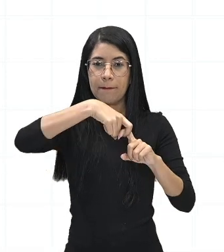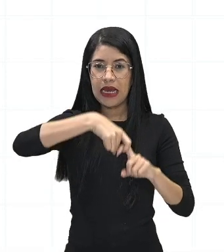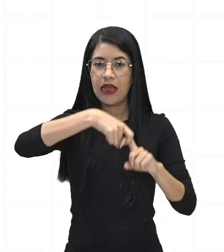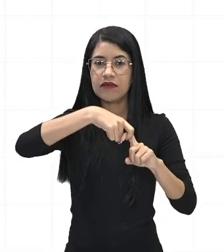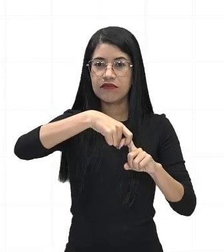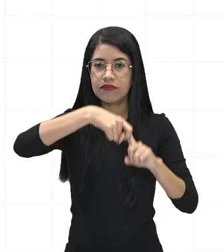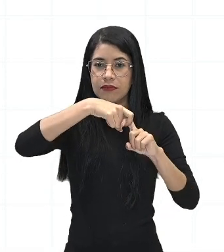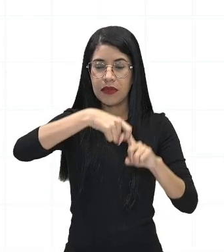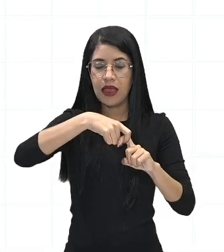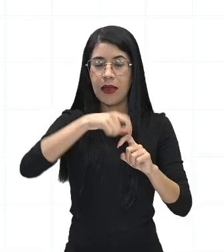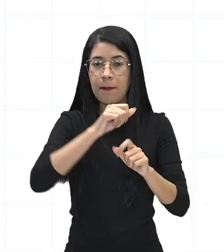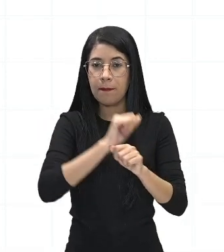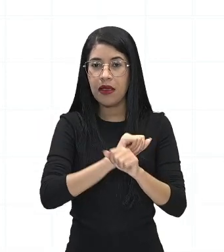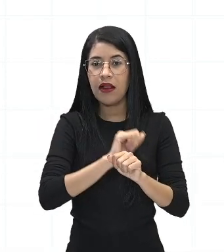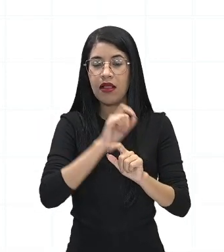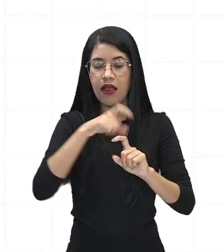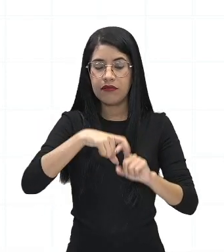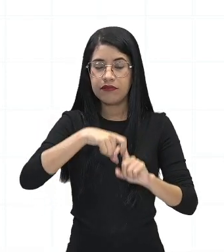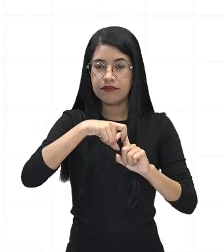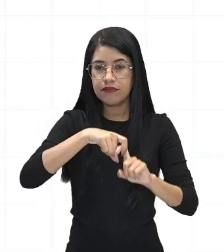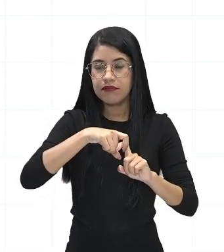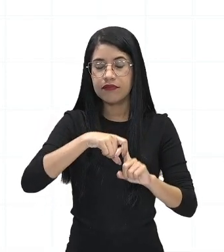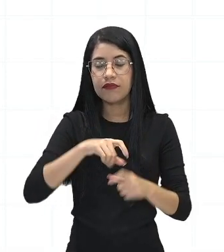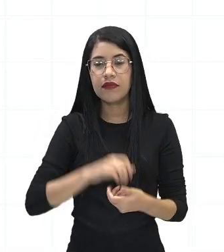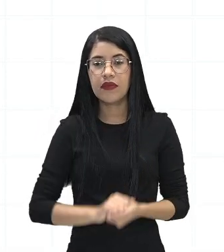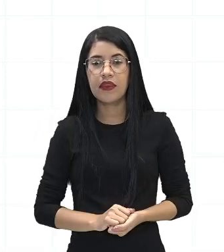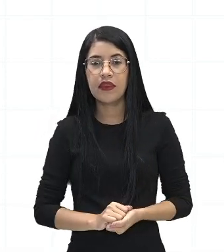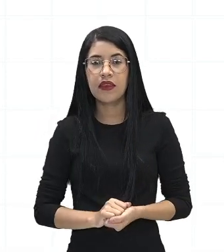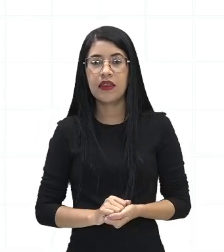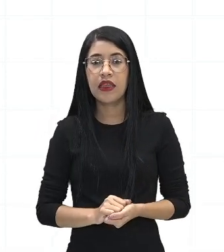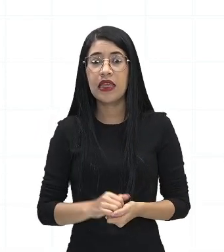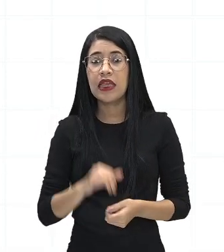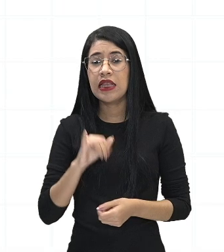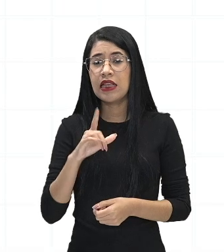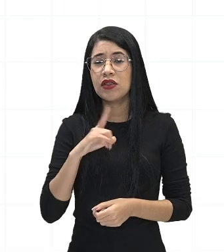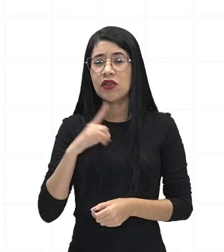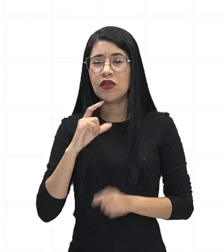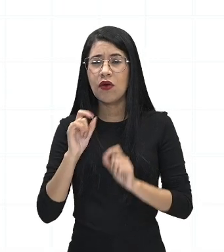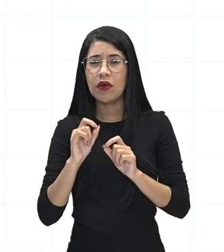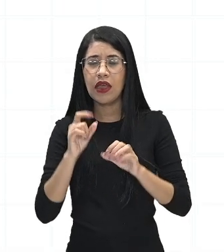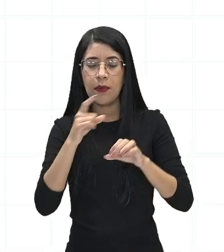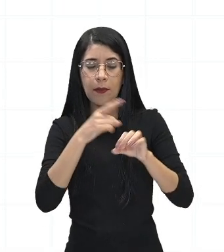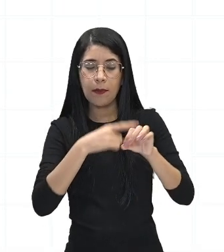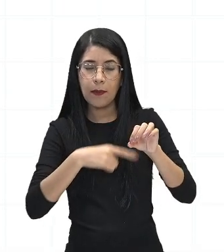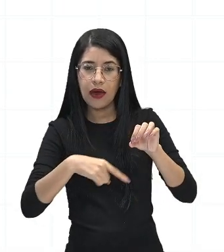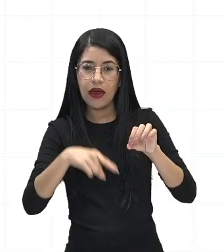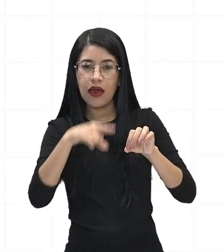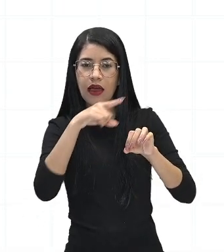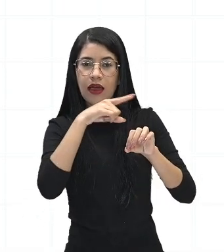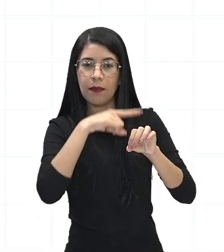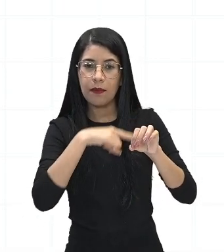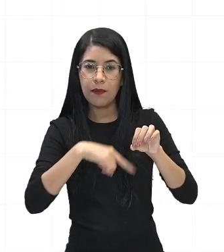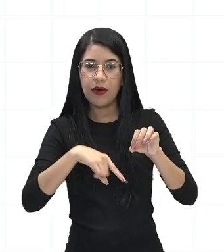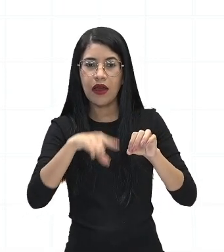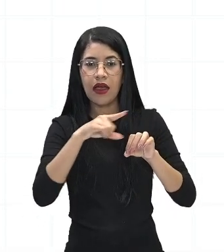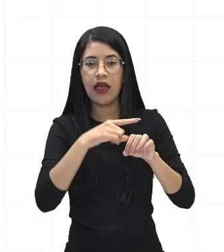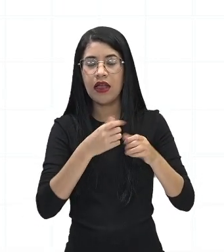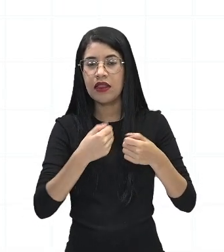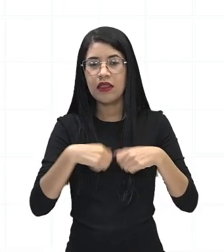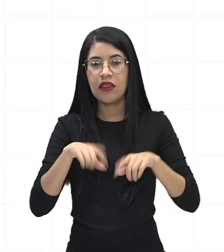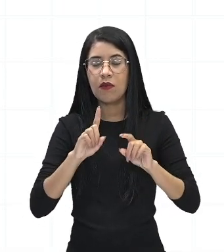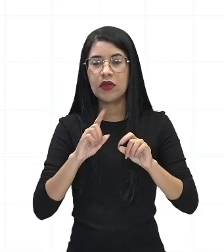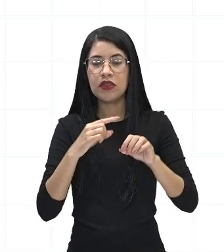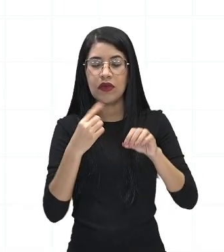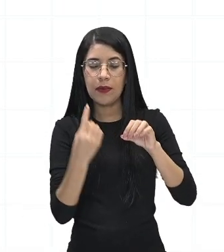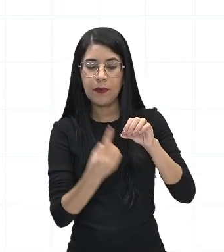em algum ponto de apoio e, portanto, apresenta apenas movimento de rotação, não sendo possível